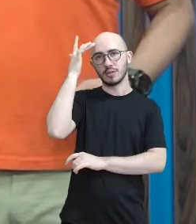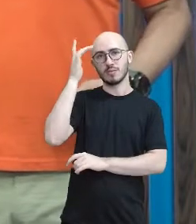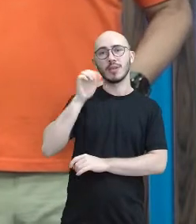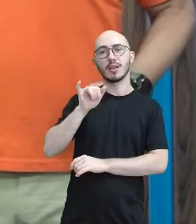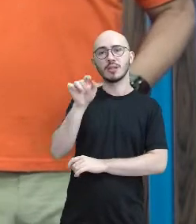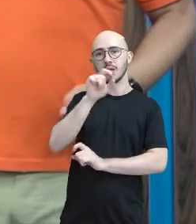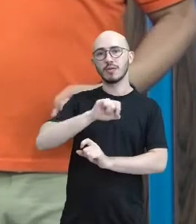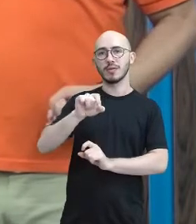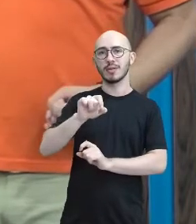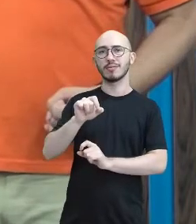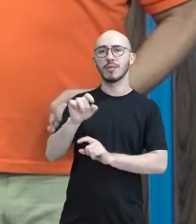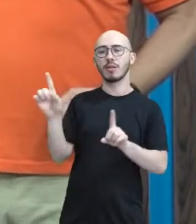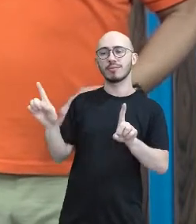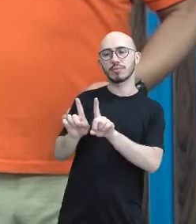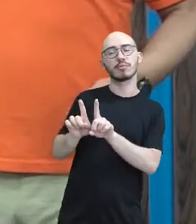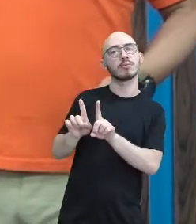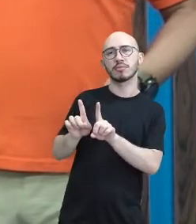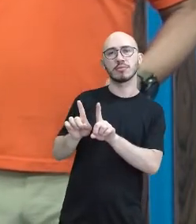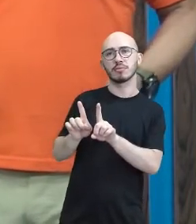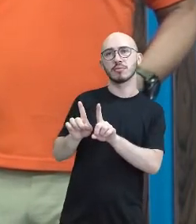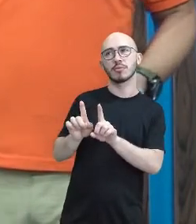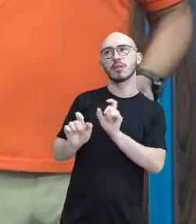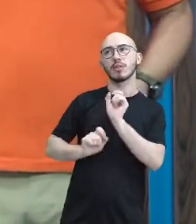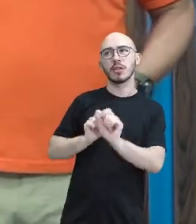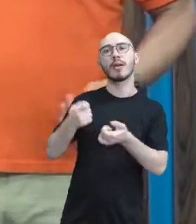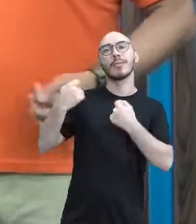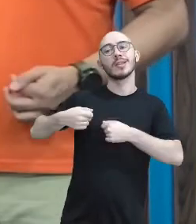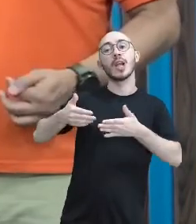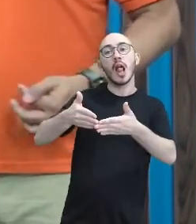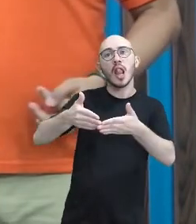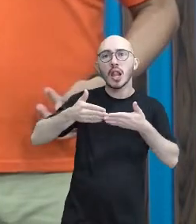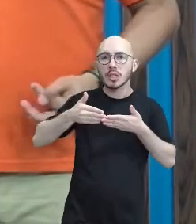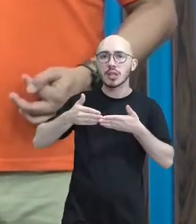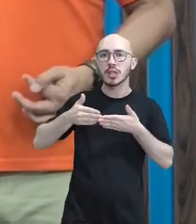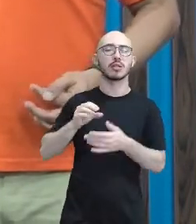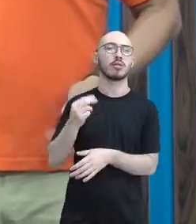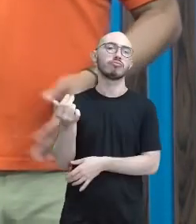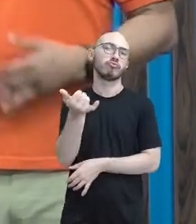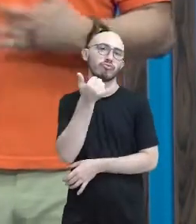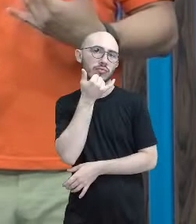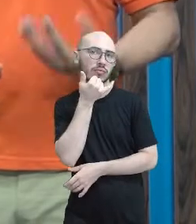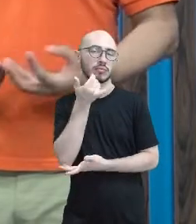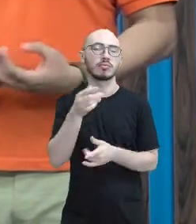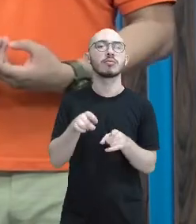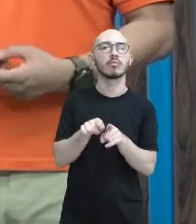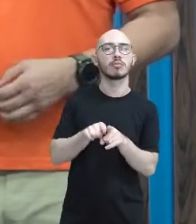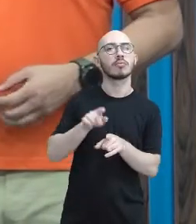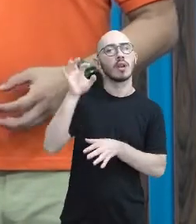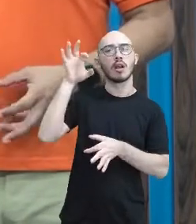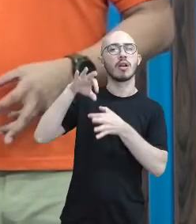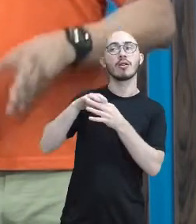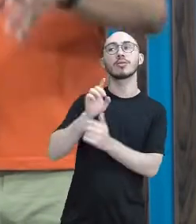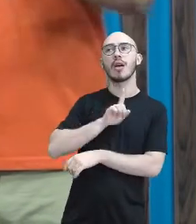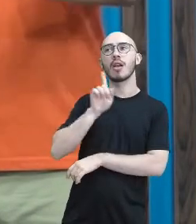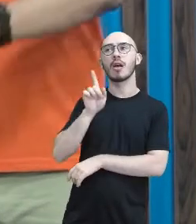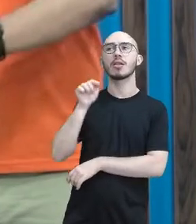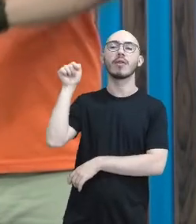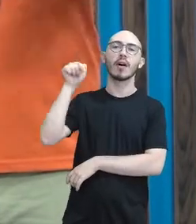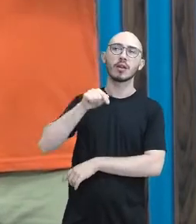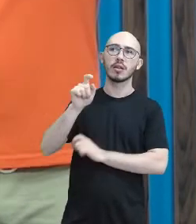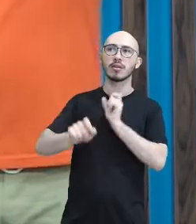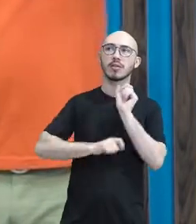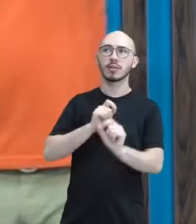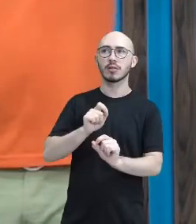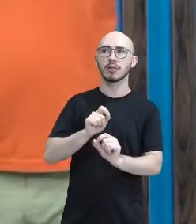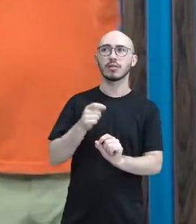você passa dentro desse meio um metro, você tem que pedir licença ou pedir desculpa, certo? Essa é a lógica deles lá. Aqui, se pegar essa pessoa e